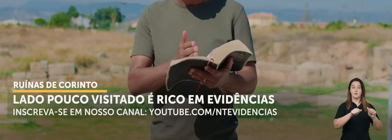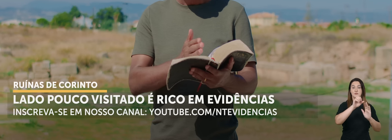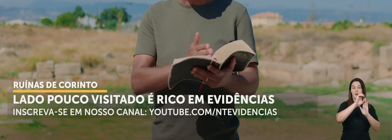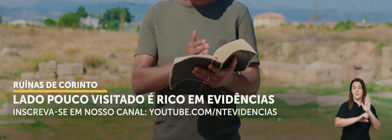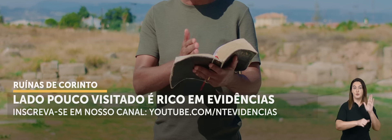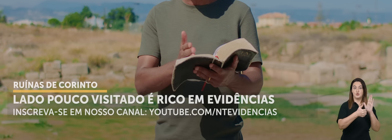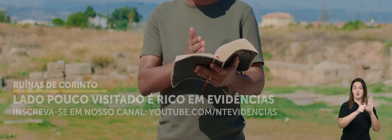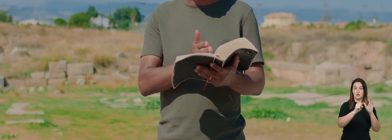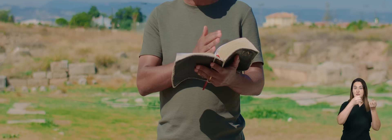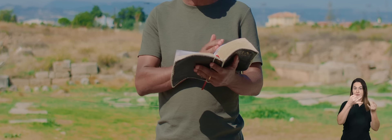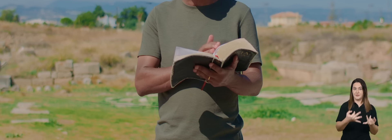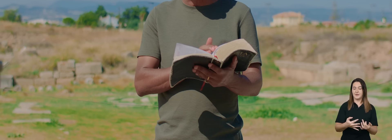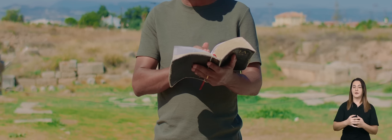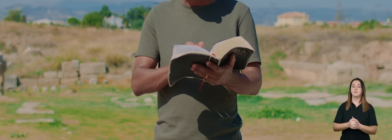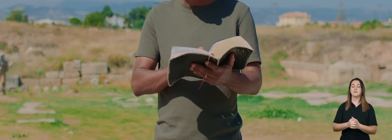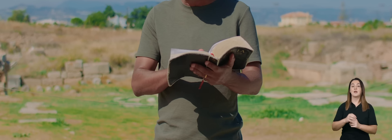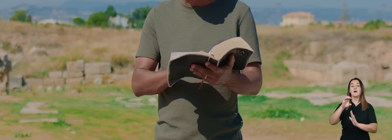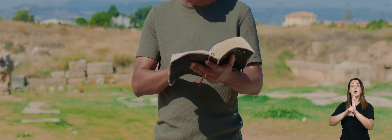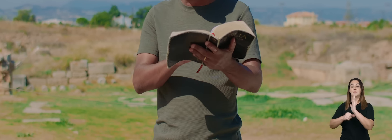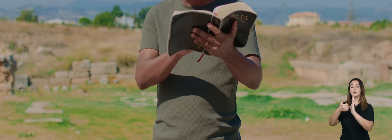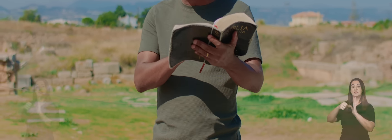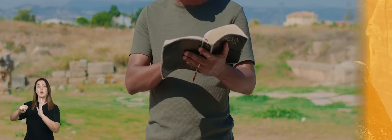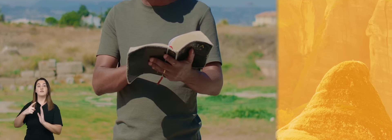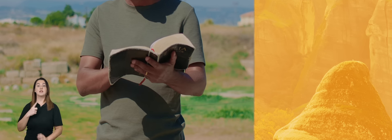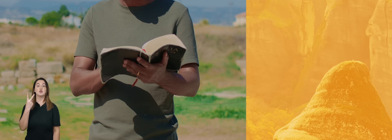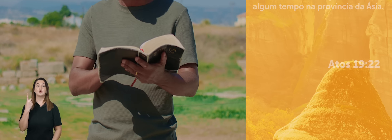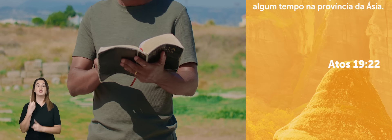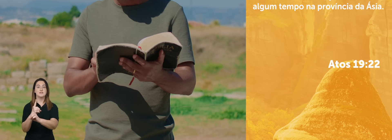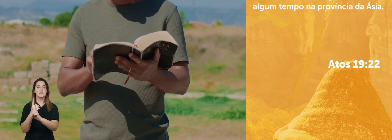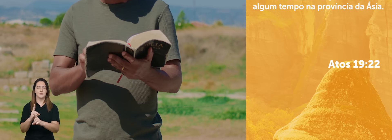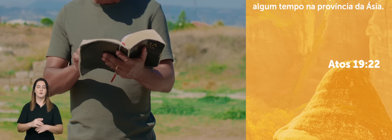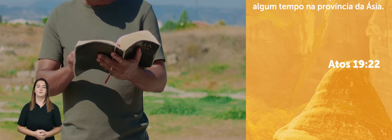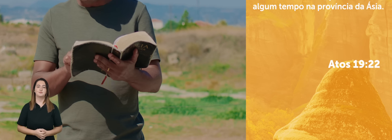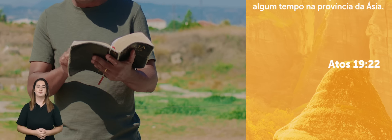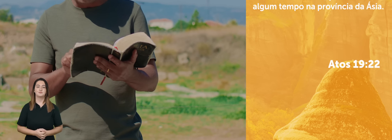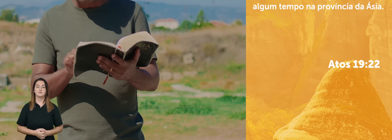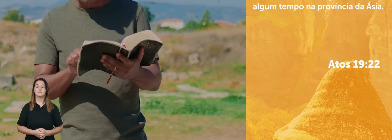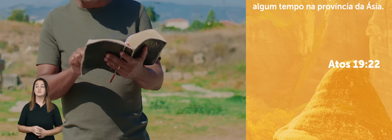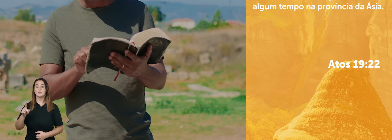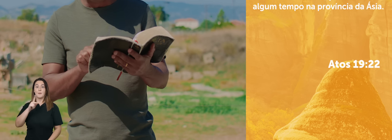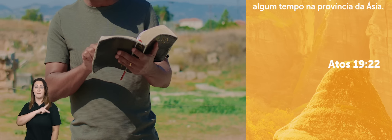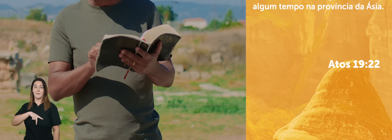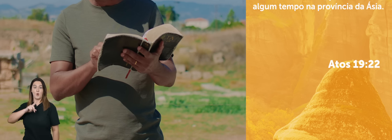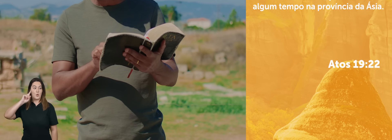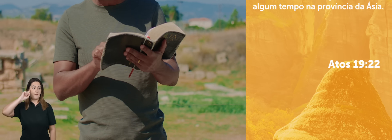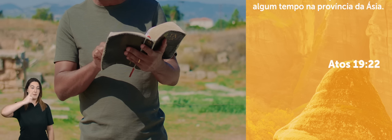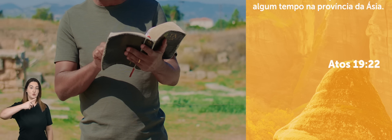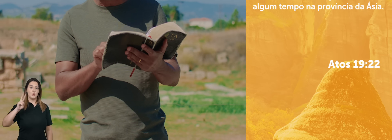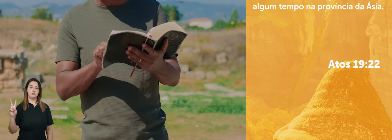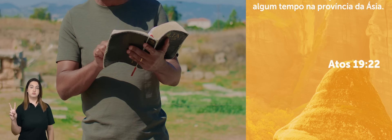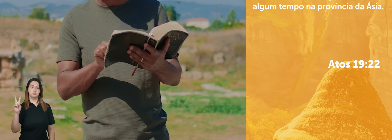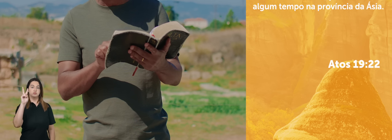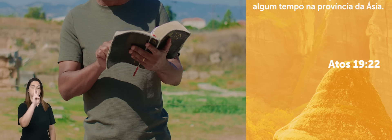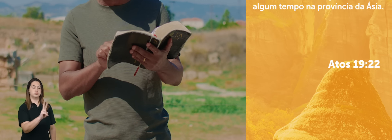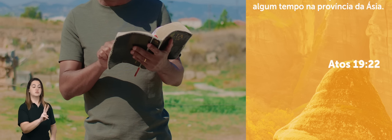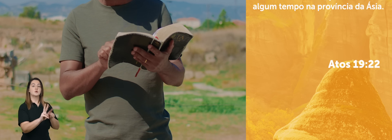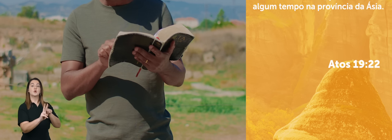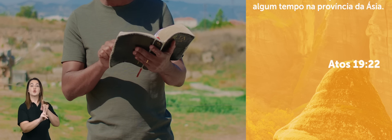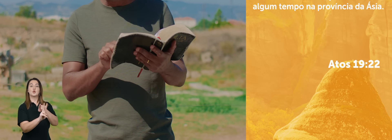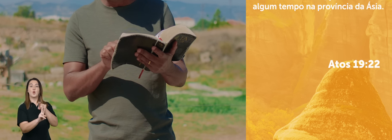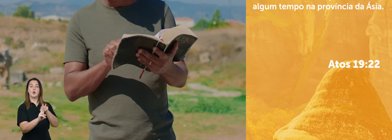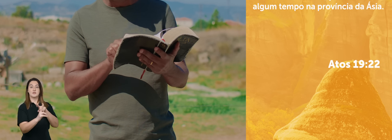19, esses 2 discípulos são mencionados. E quem são eles? Eu vou ler para vocês. Tendo enviado à Macedônia 2 daqueles que o